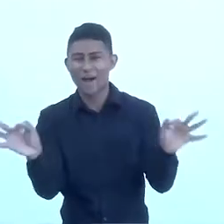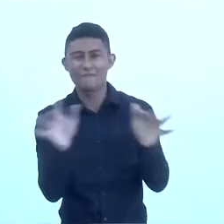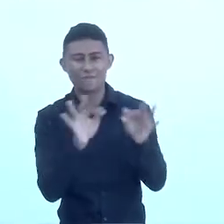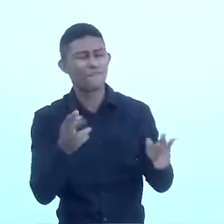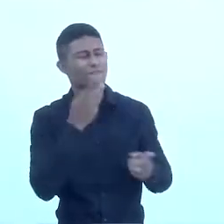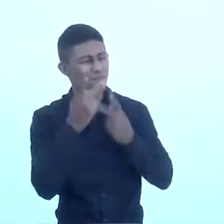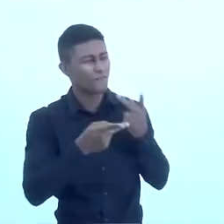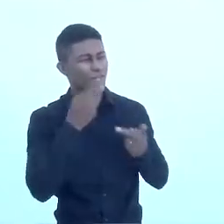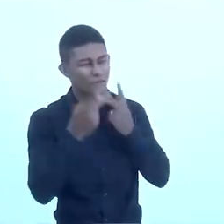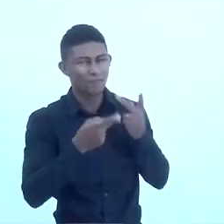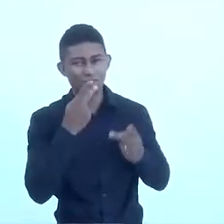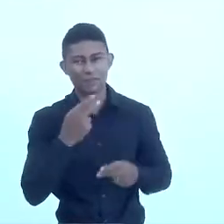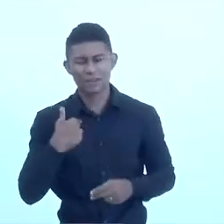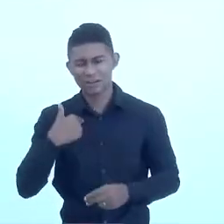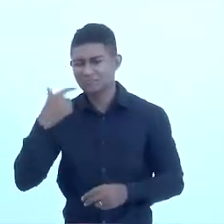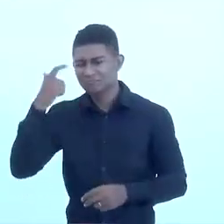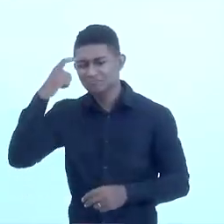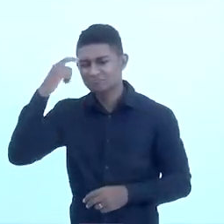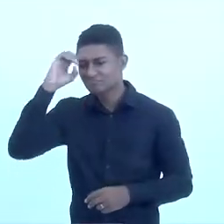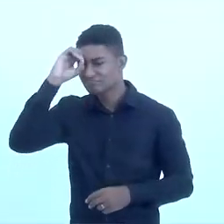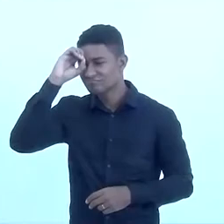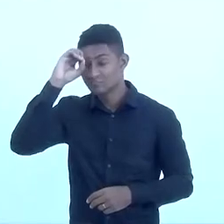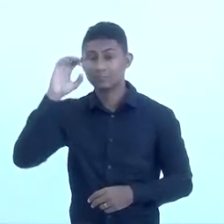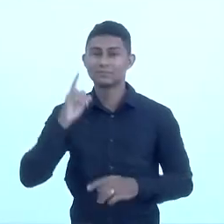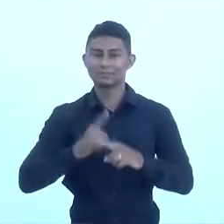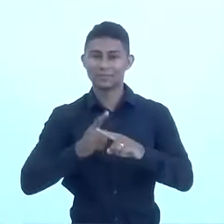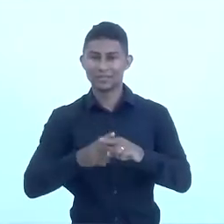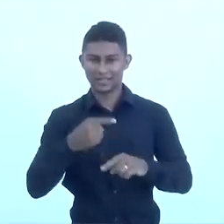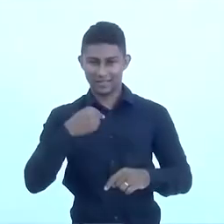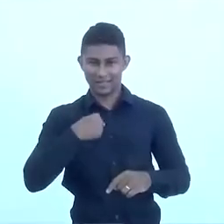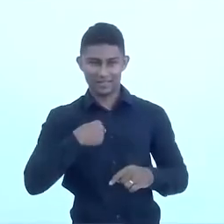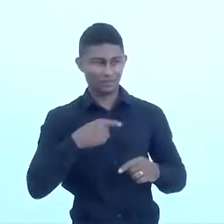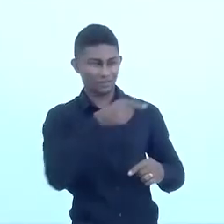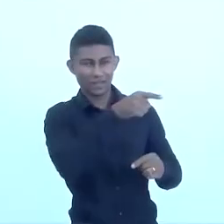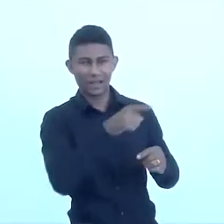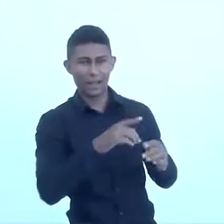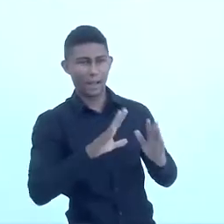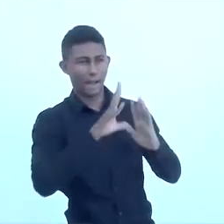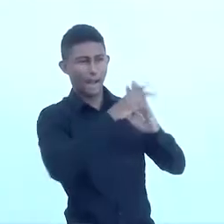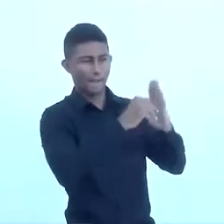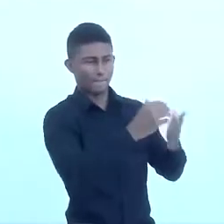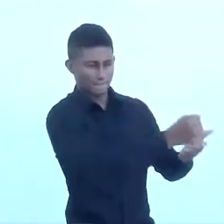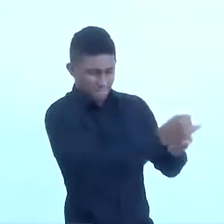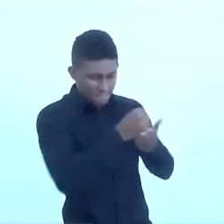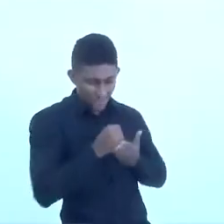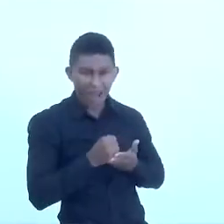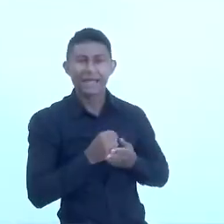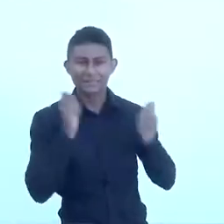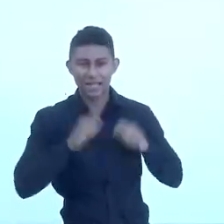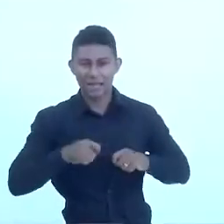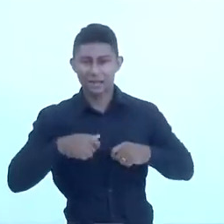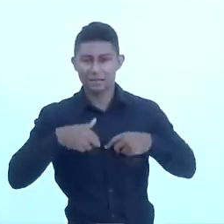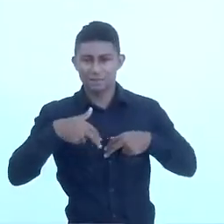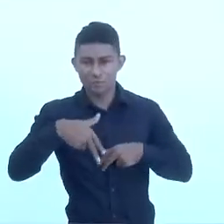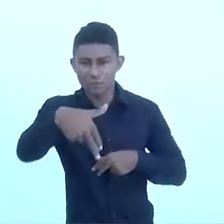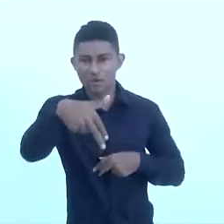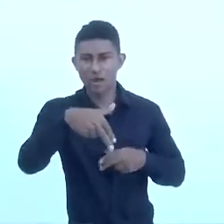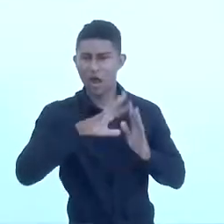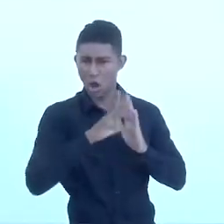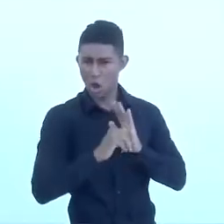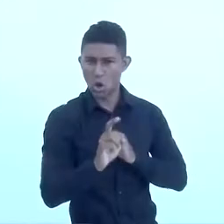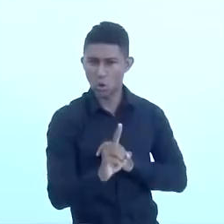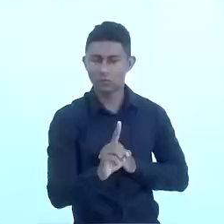carregar. Porque você, o que você pode carregar não é roubo, é justiça social.